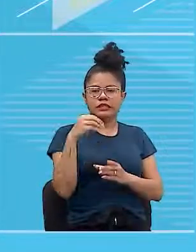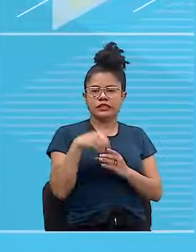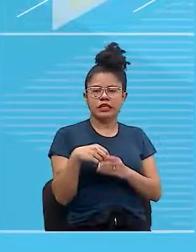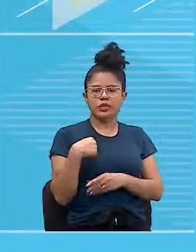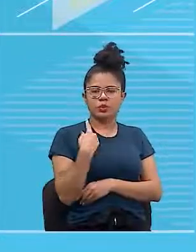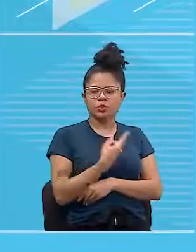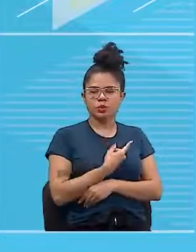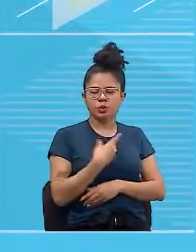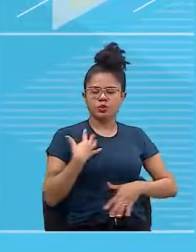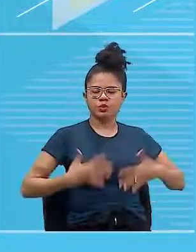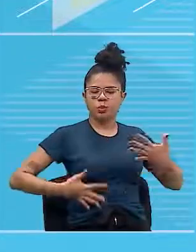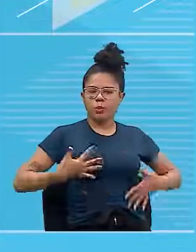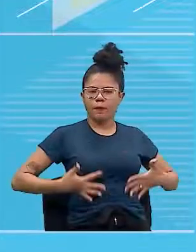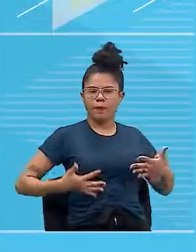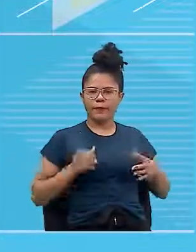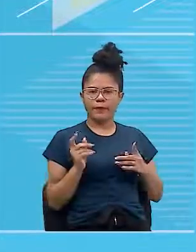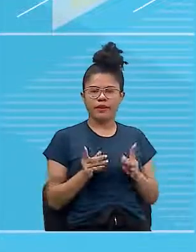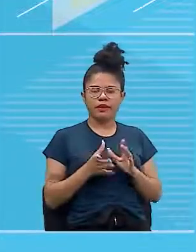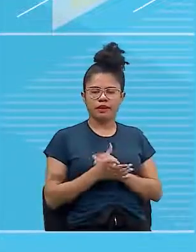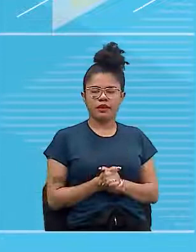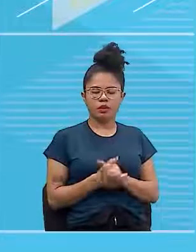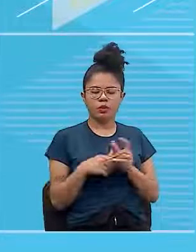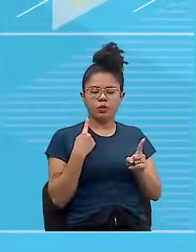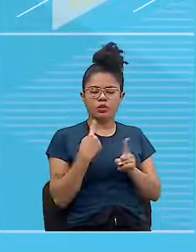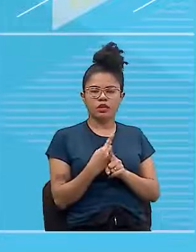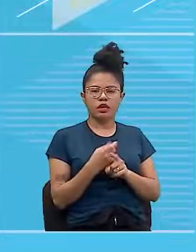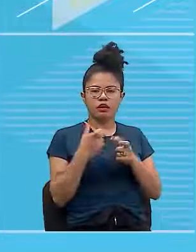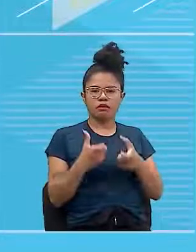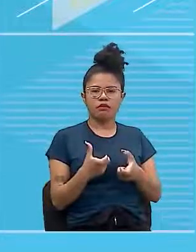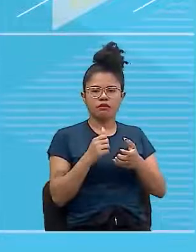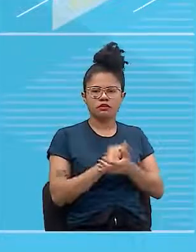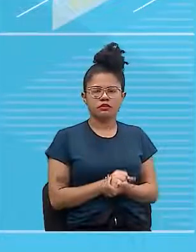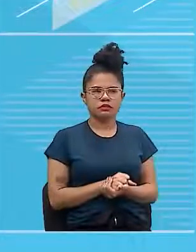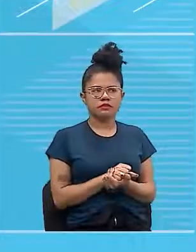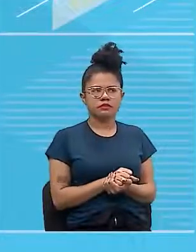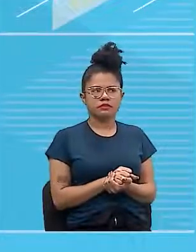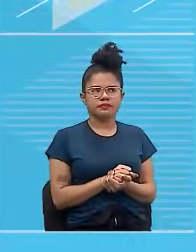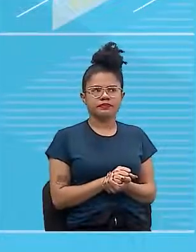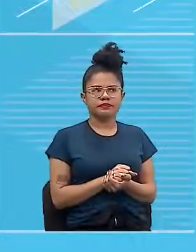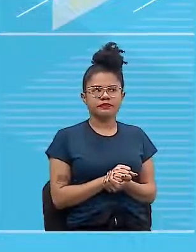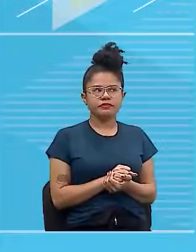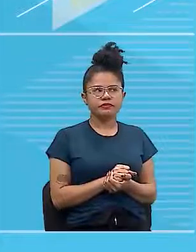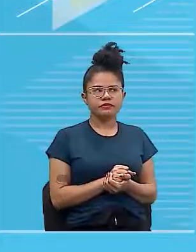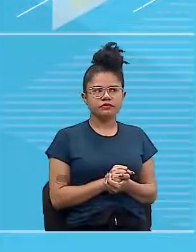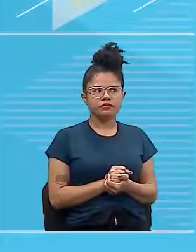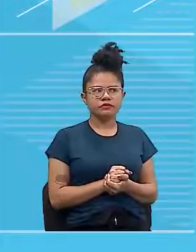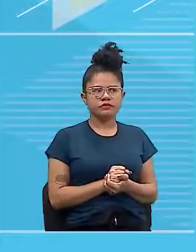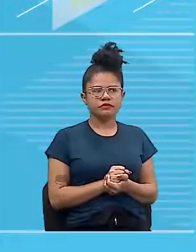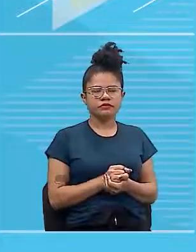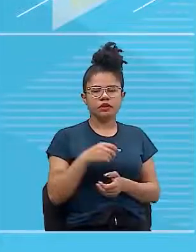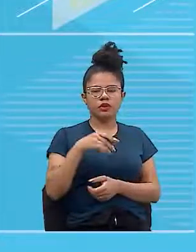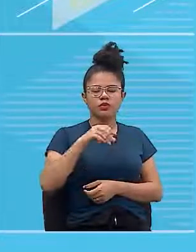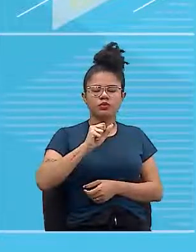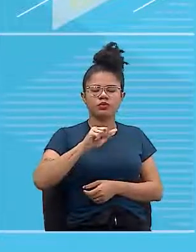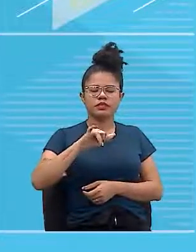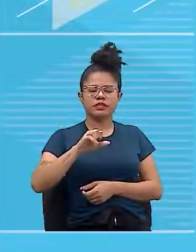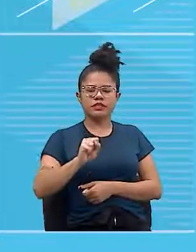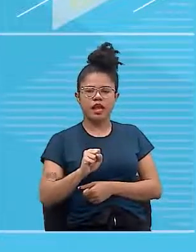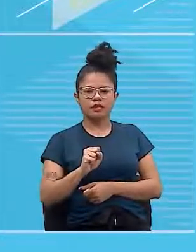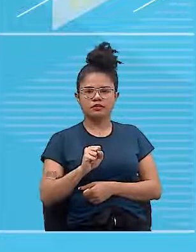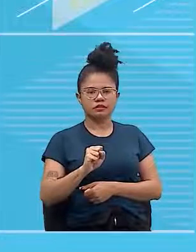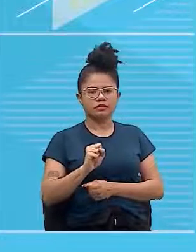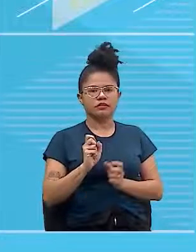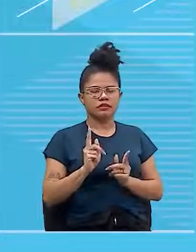na nossa composição orgânica encontrada também nos sais minerais bom e essa energia que